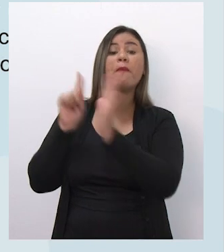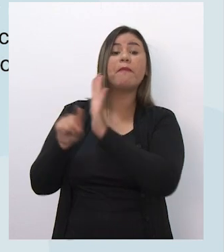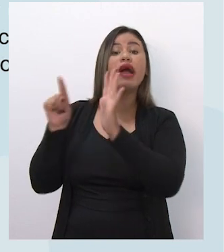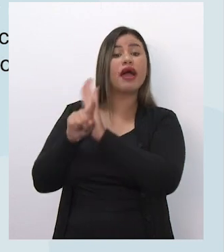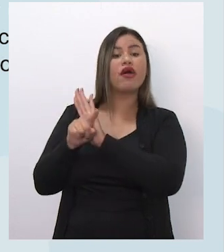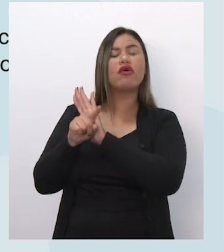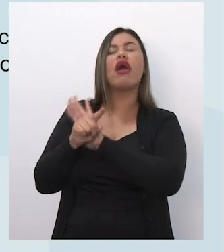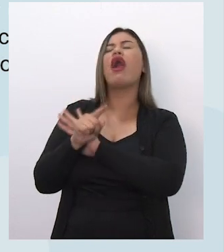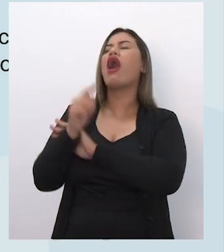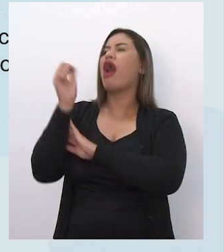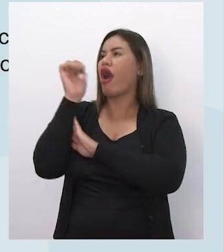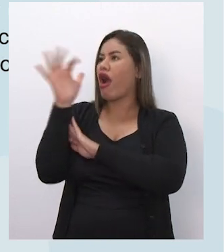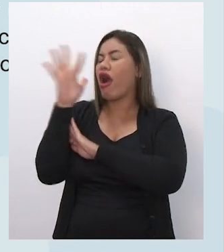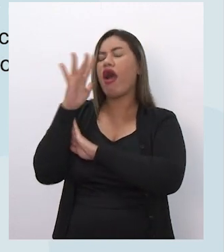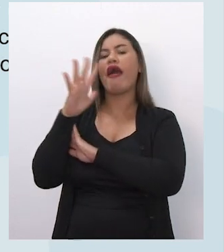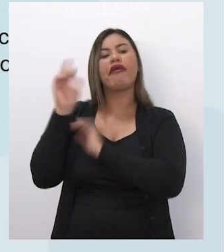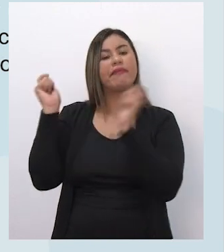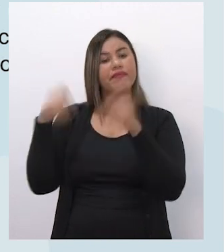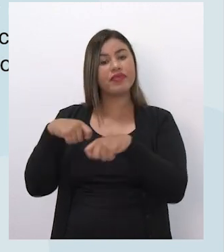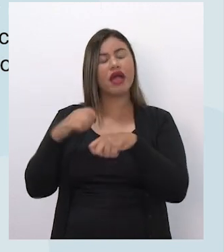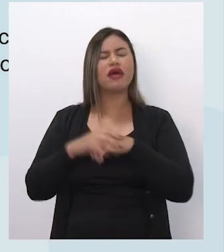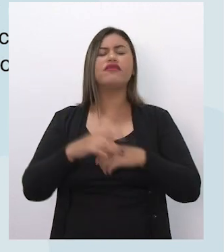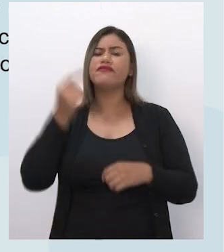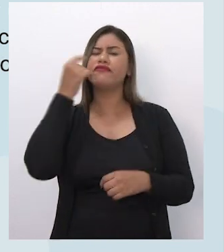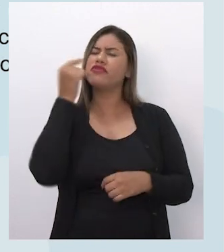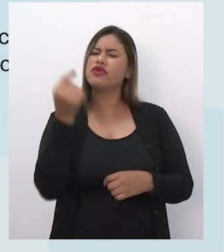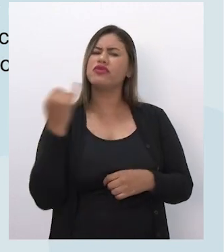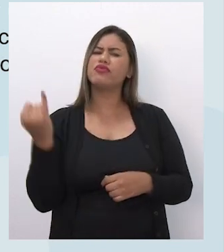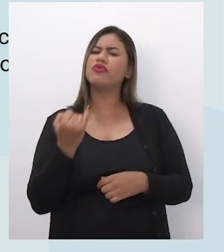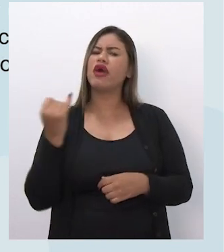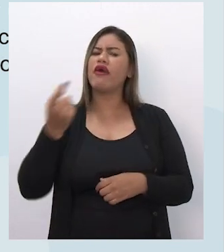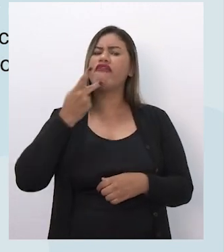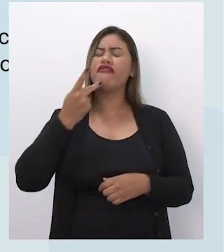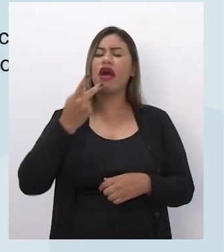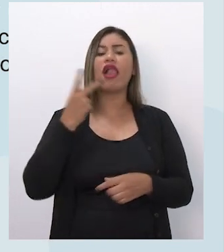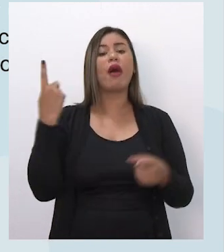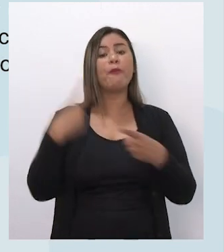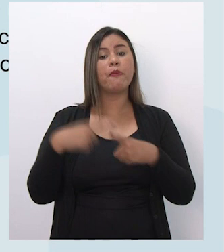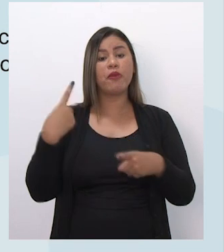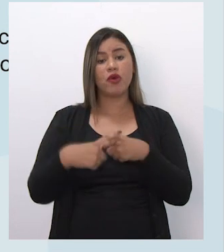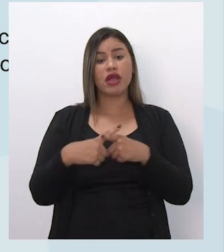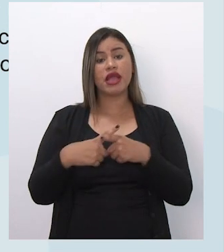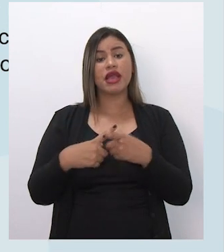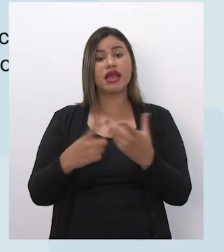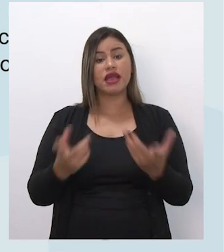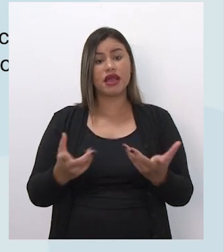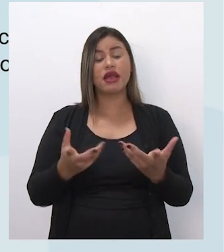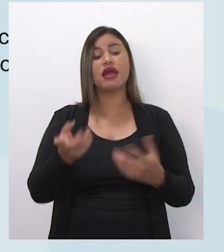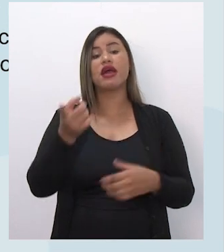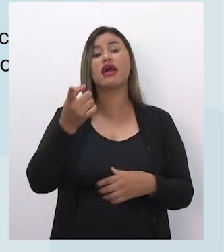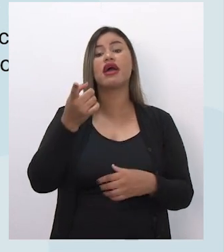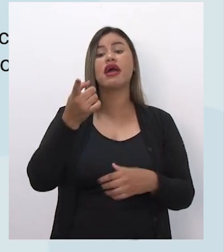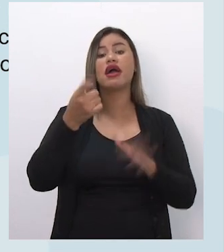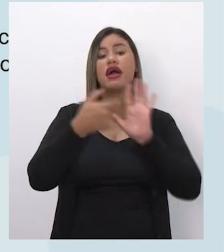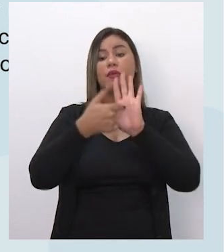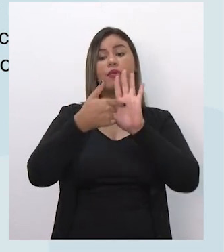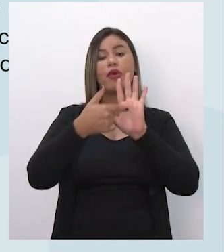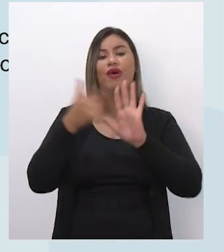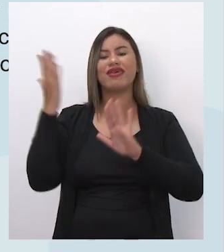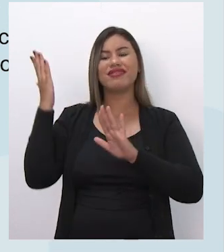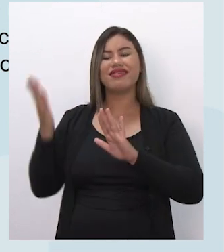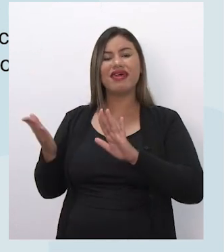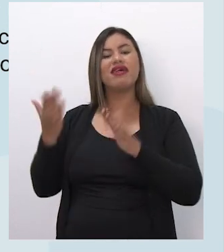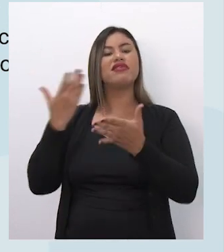E veja que, por exemplo, aqui é interessante mencionar isso, né? Porque, como aparece aí no ensino da história,